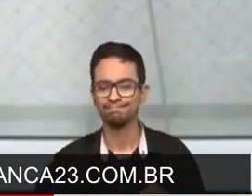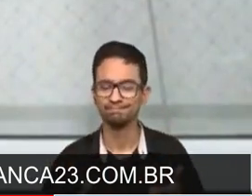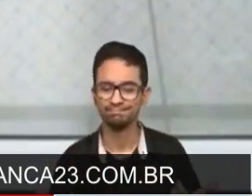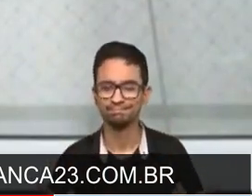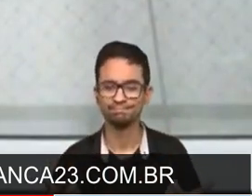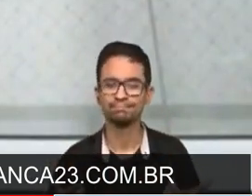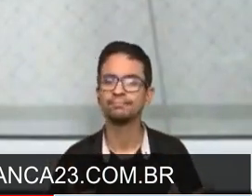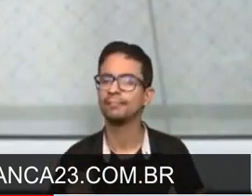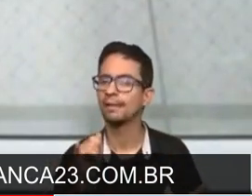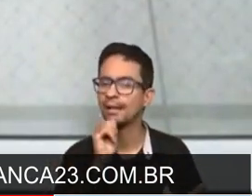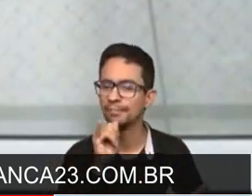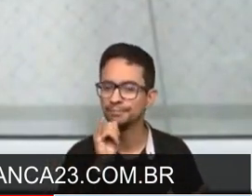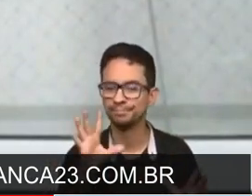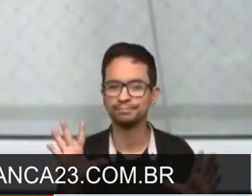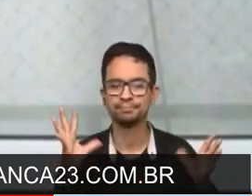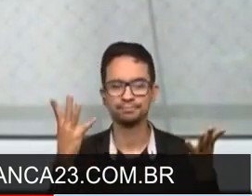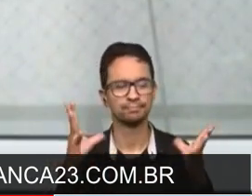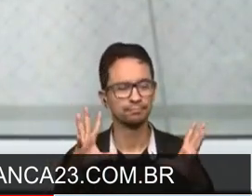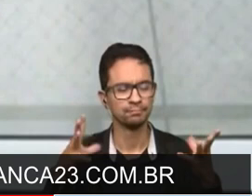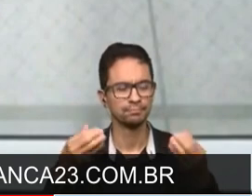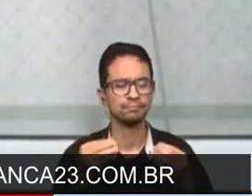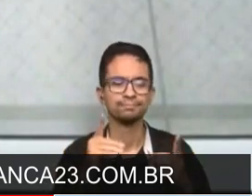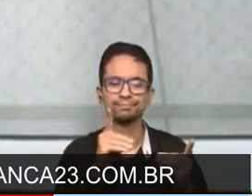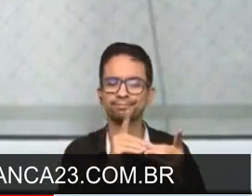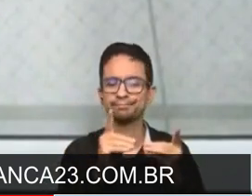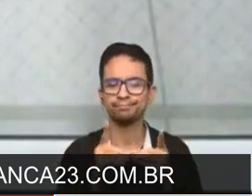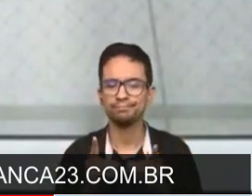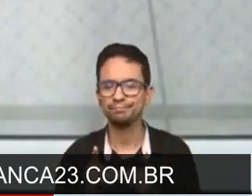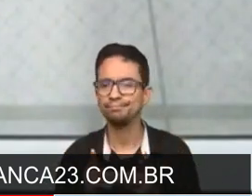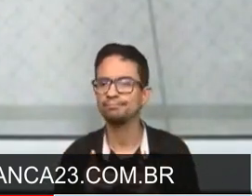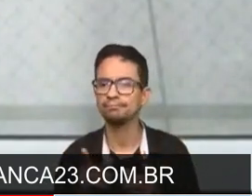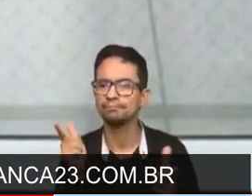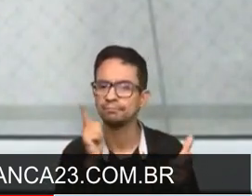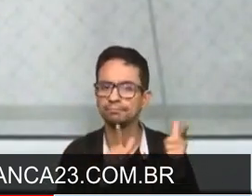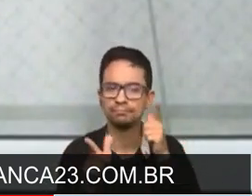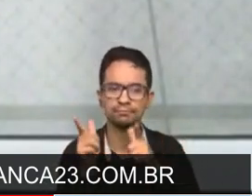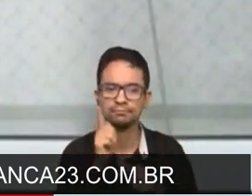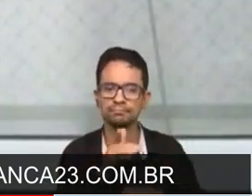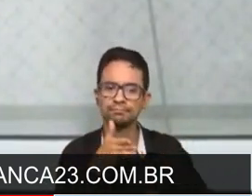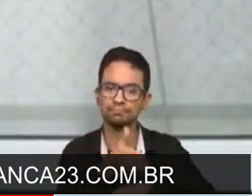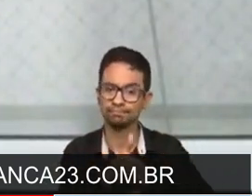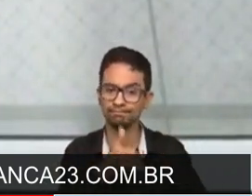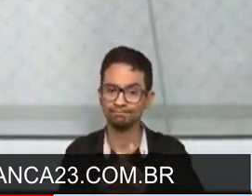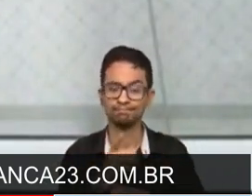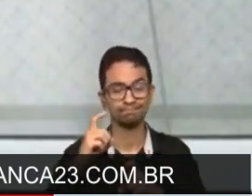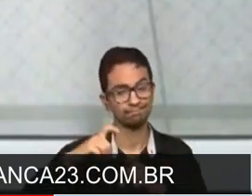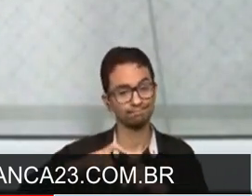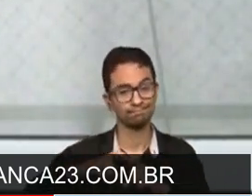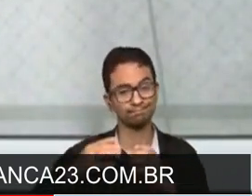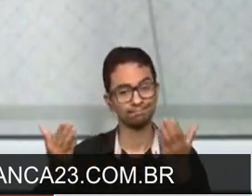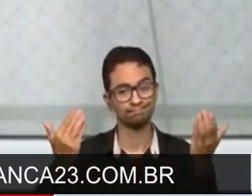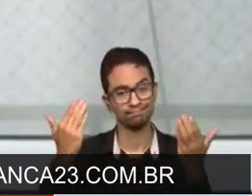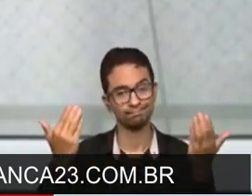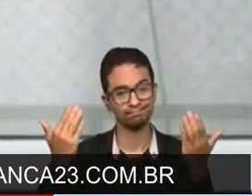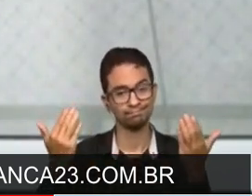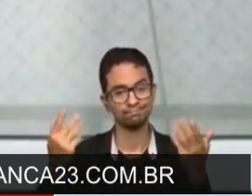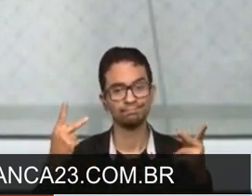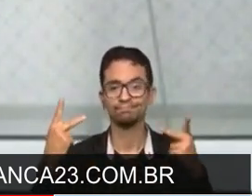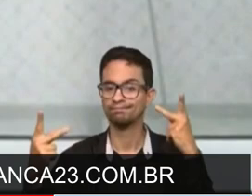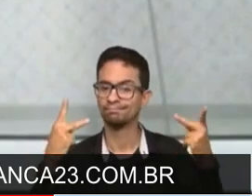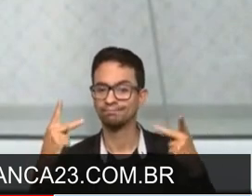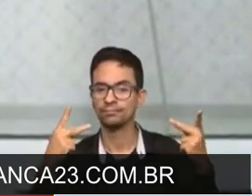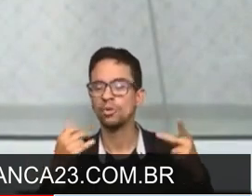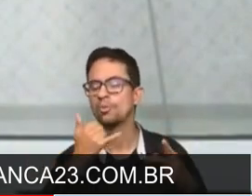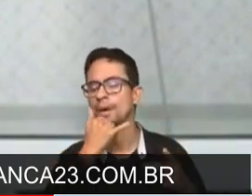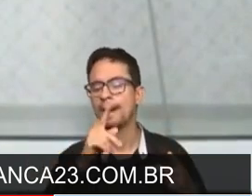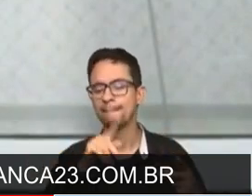todos os pacientes eles vão ter acesso a um médico psiquiatra, ou porque eles têm